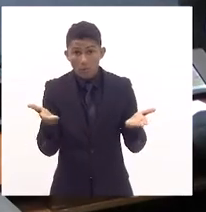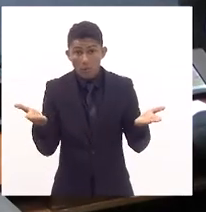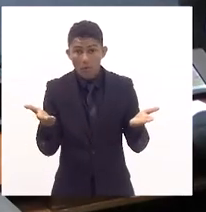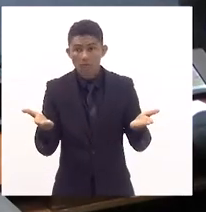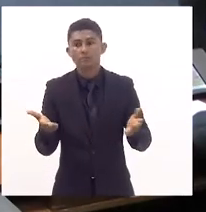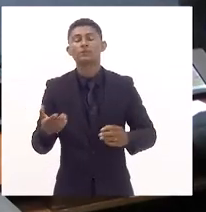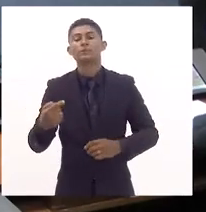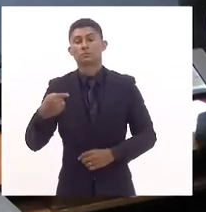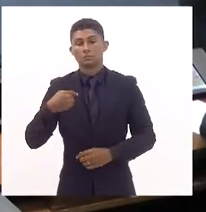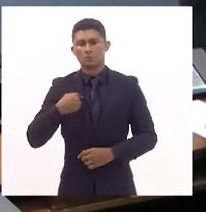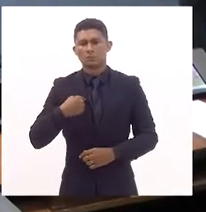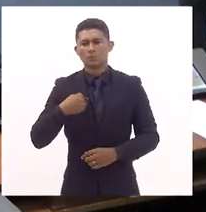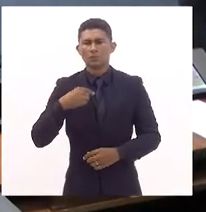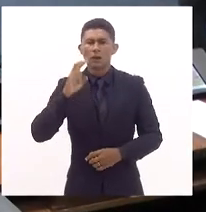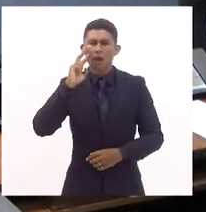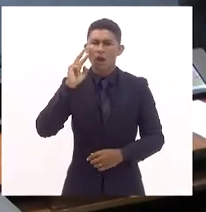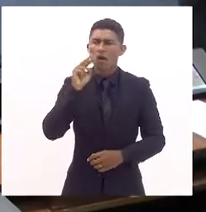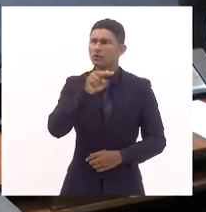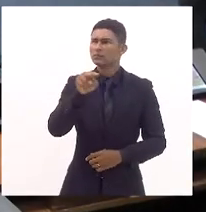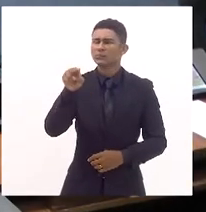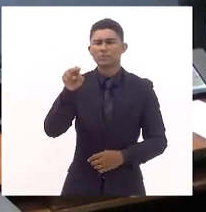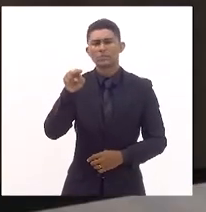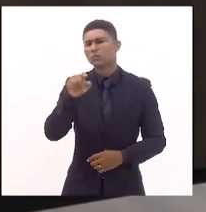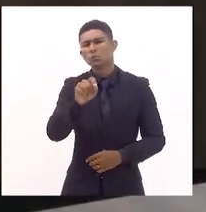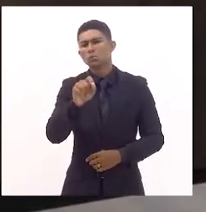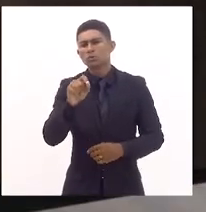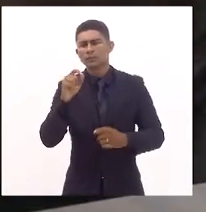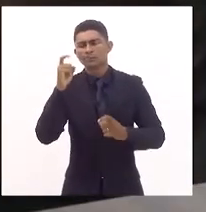eu vi com bastante preocupação